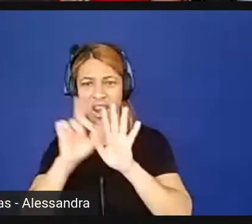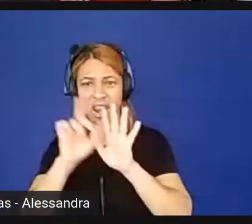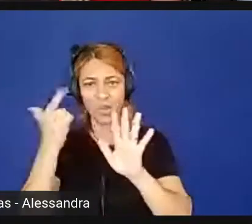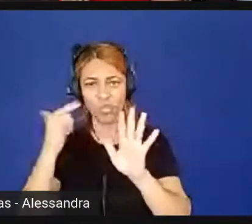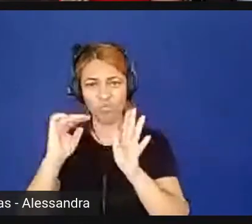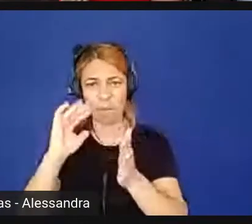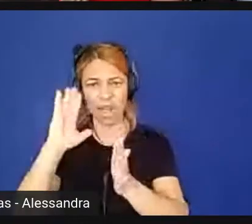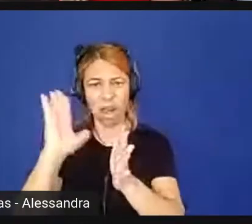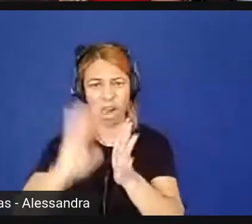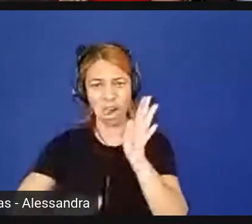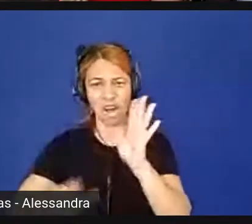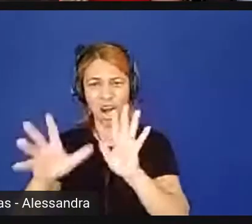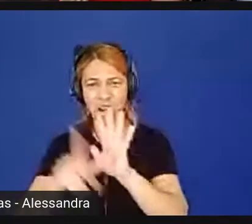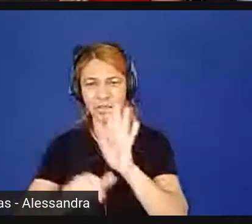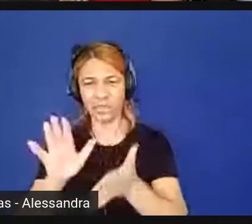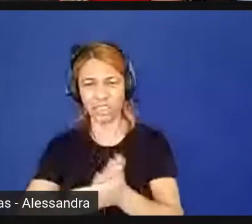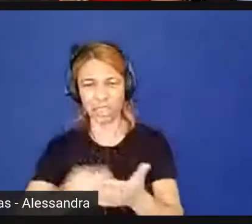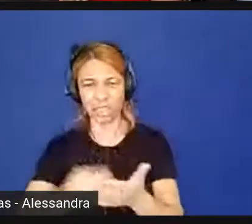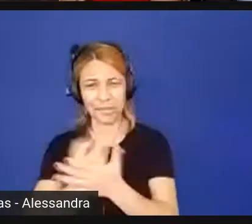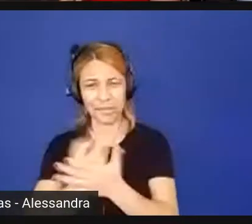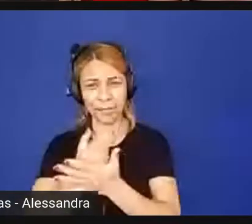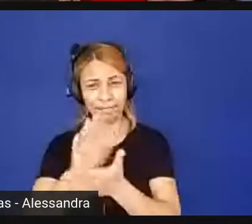não tivesse mais erro, não tivesse mais problema.